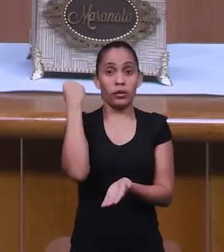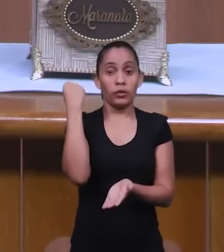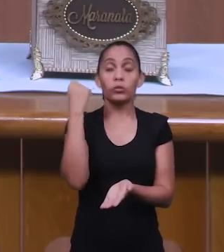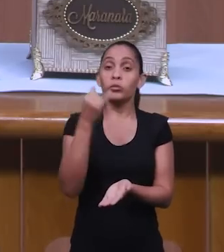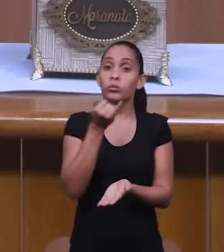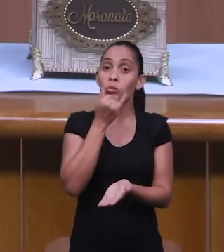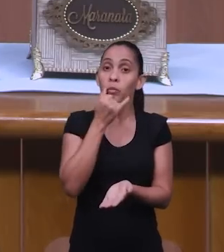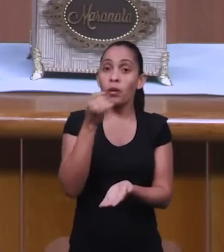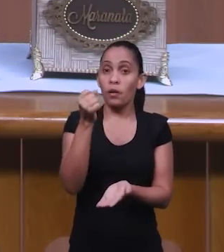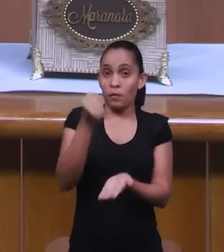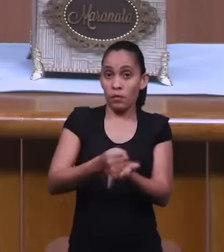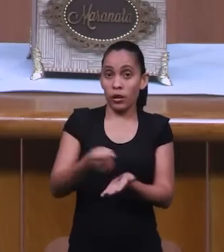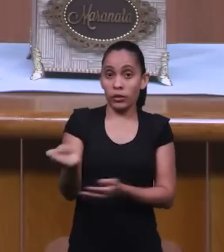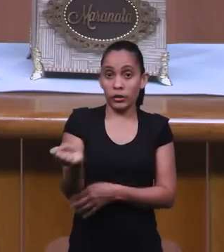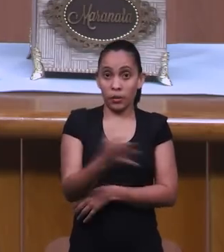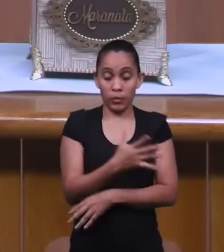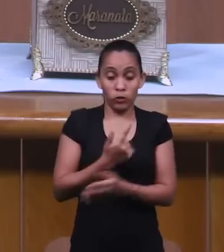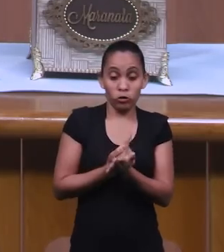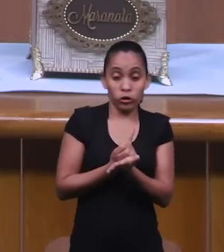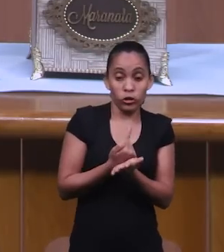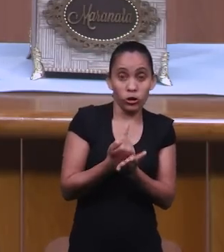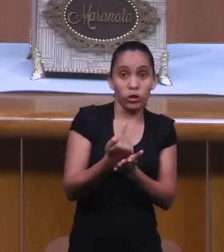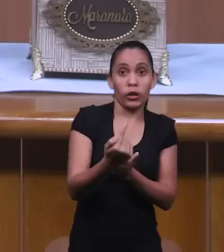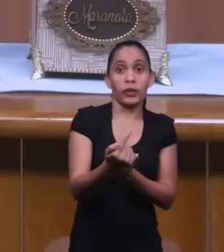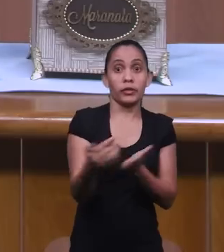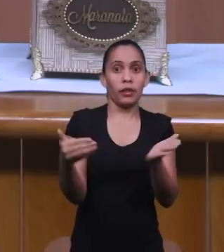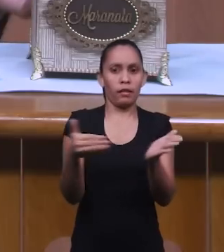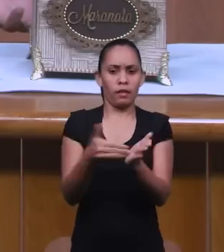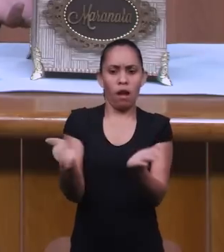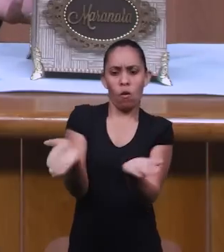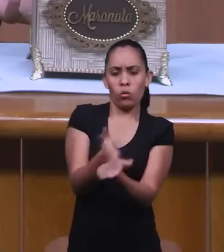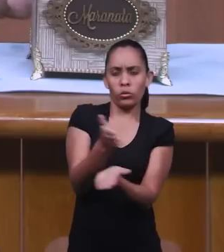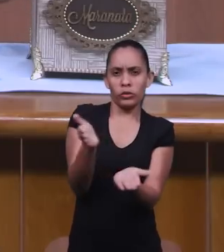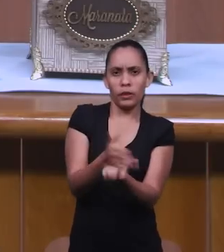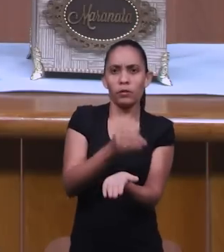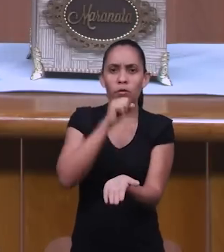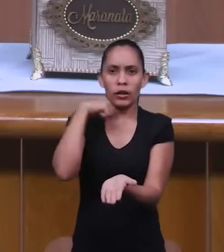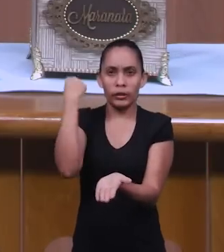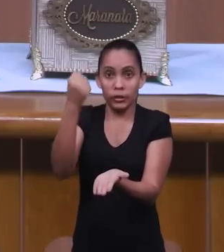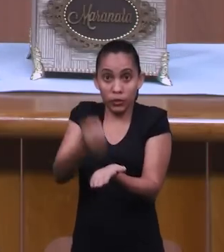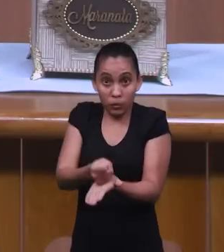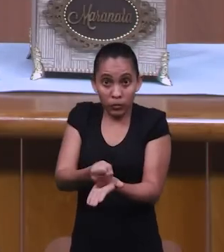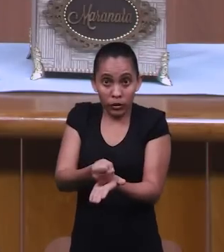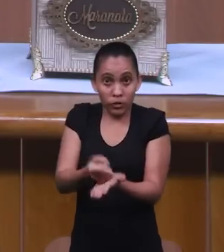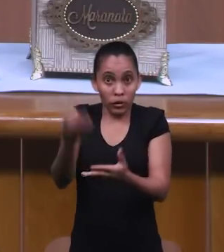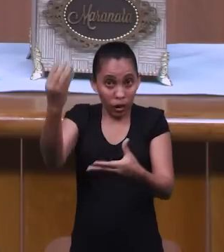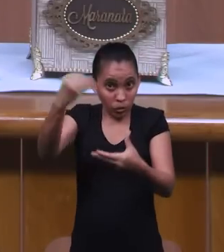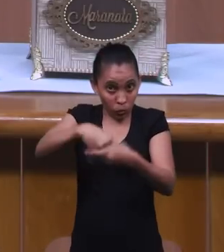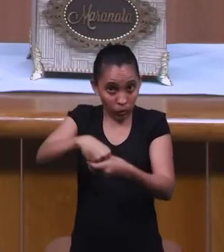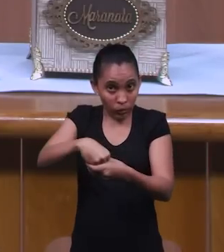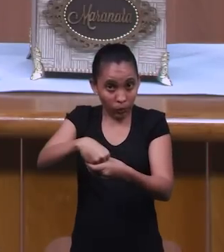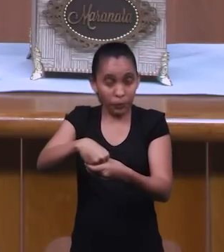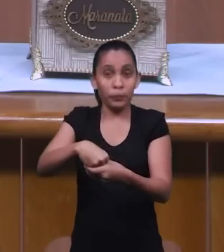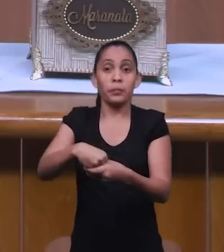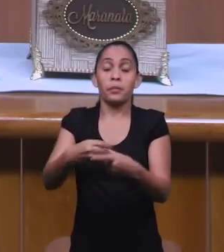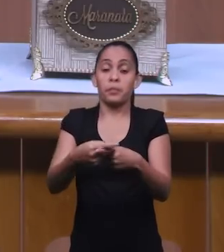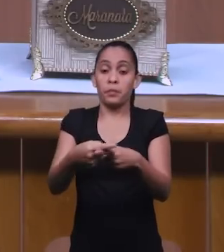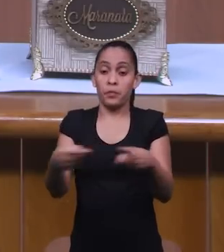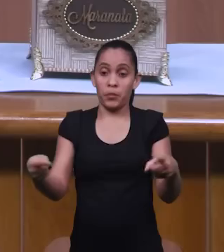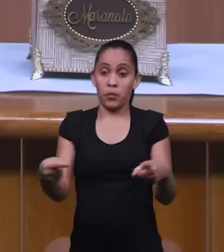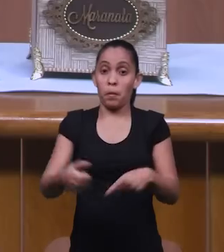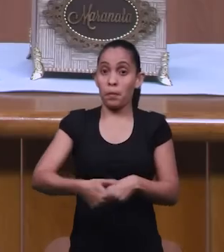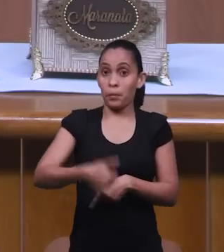passou antes, desde Gênesis, isso está incluído dentre os livros do Velho Testamento. Mas, na verdade, o Velho Testamento, que é o primeiro